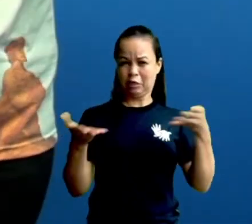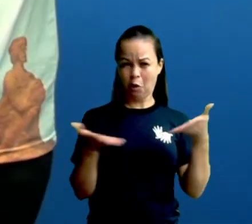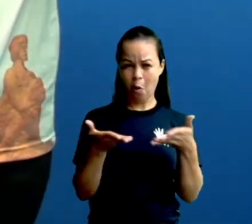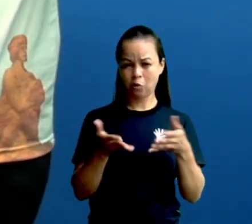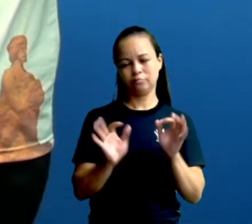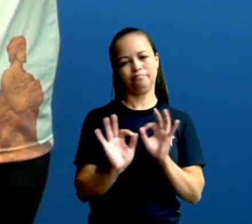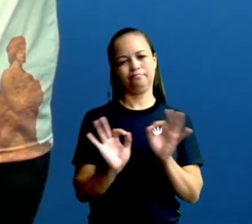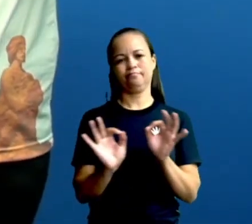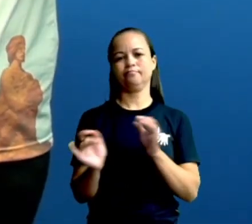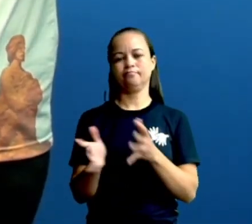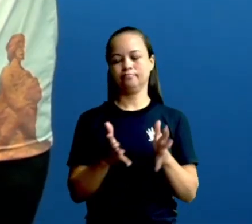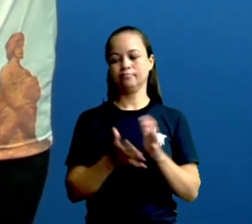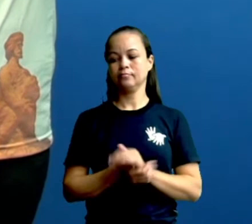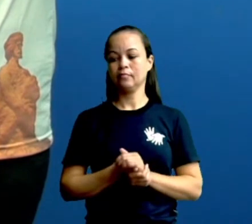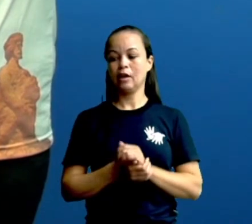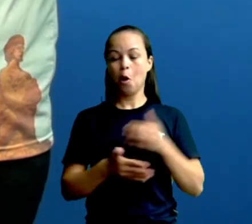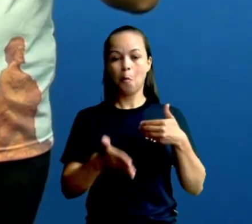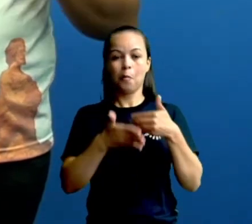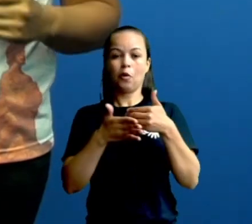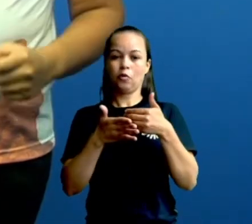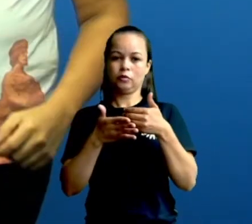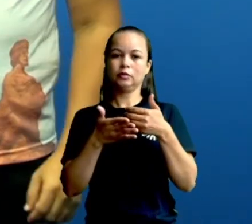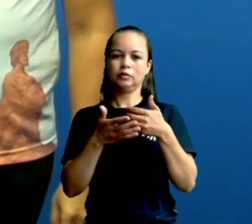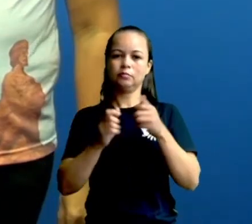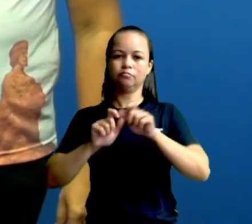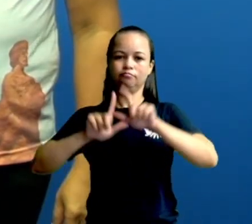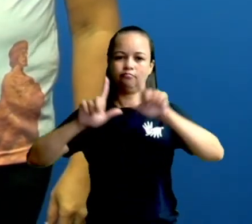nosso próximo slide.